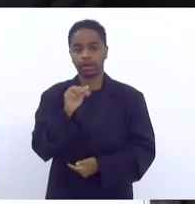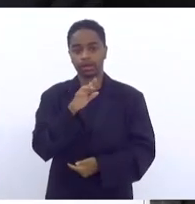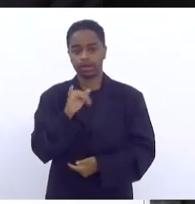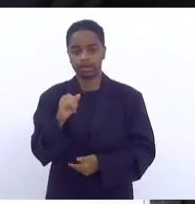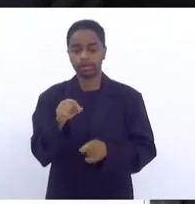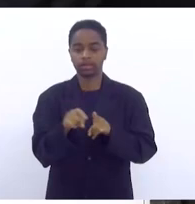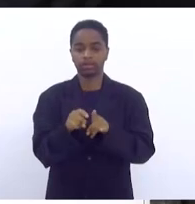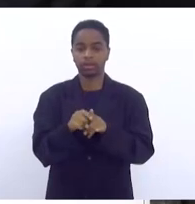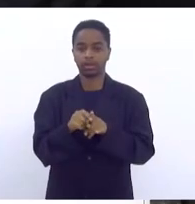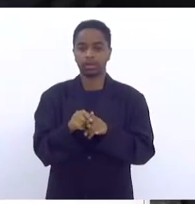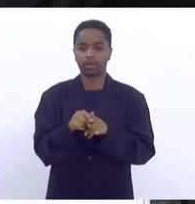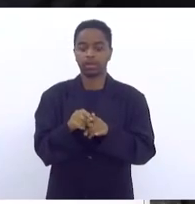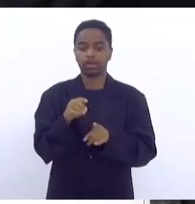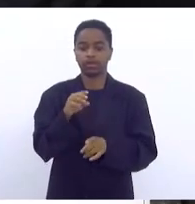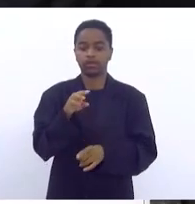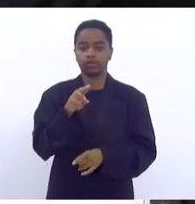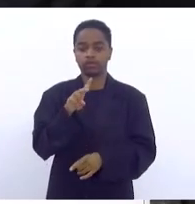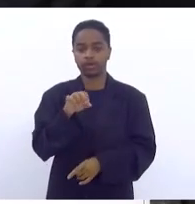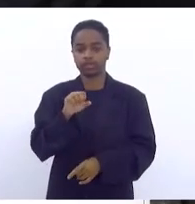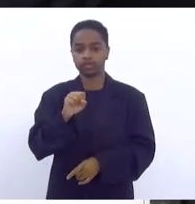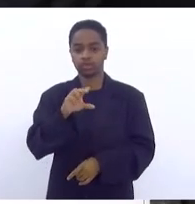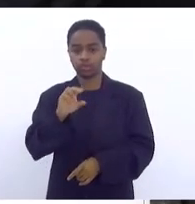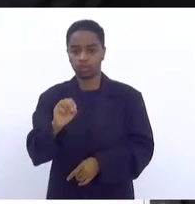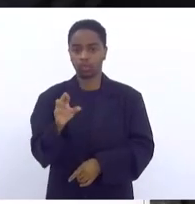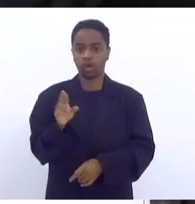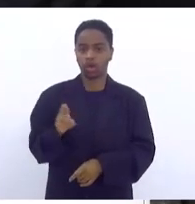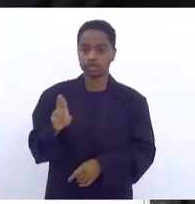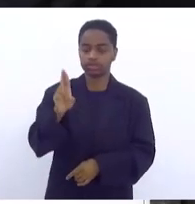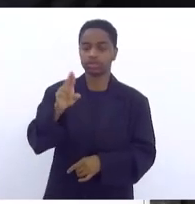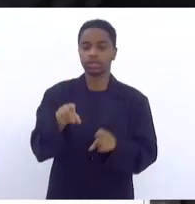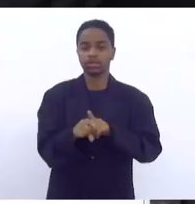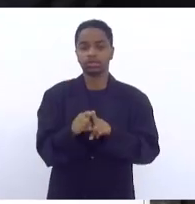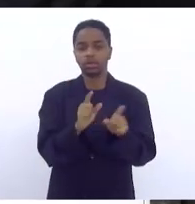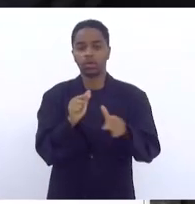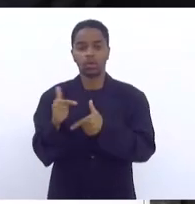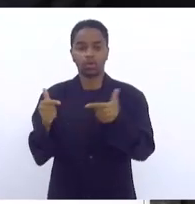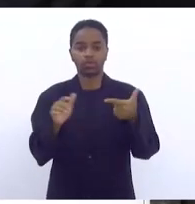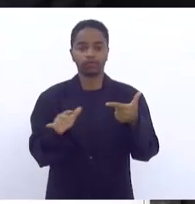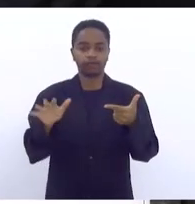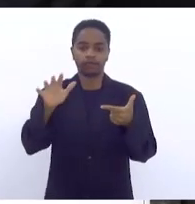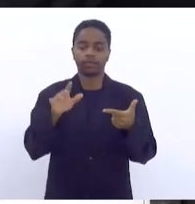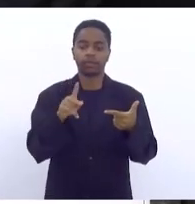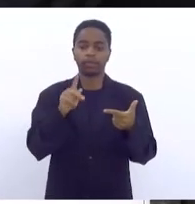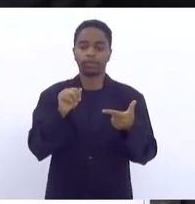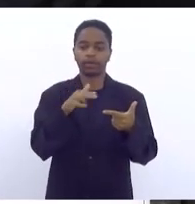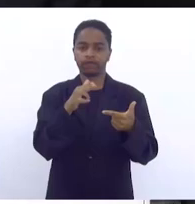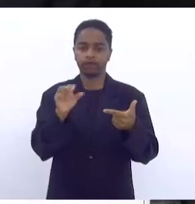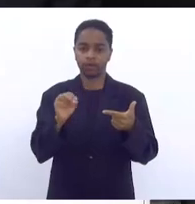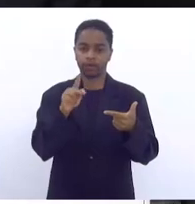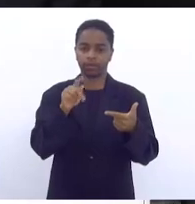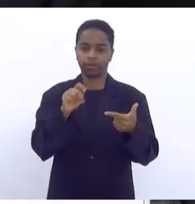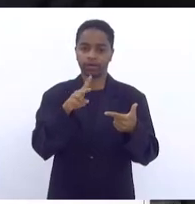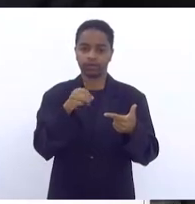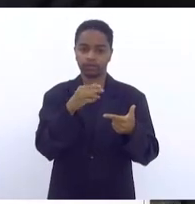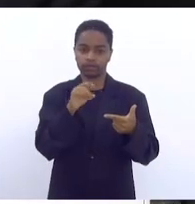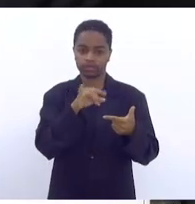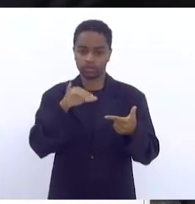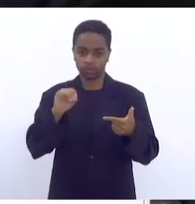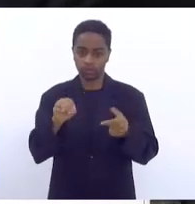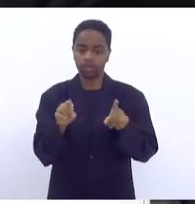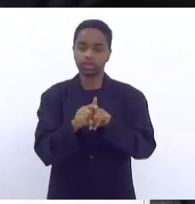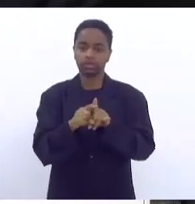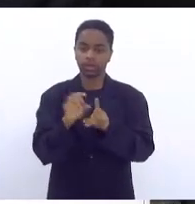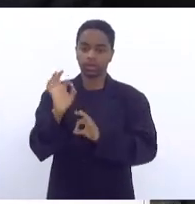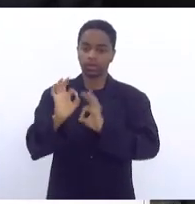na barreira do Vasco nós fizemos trabalho na Rocinha nós fizemos trabalho em diversas comunidades para avão pavãozinho implantando inclusive coletor de tempo